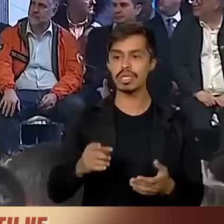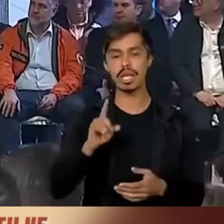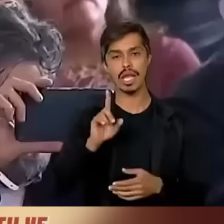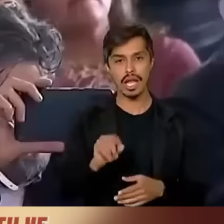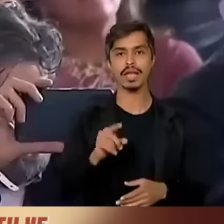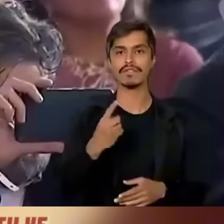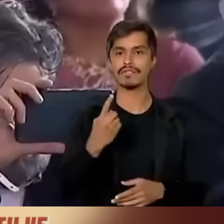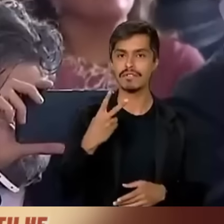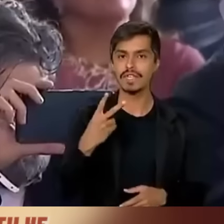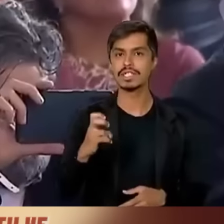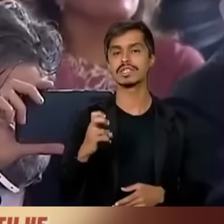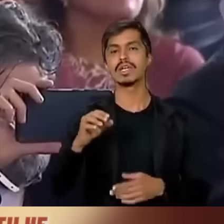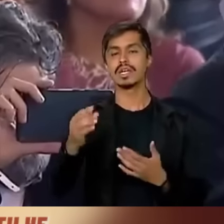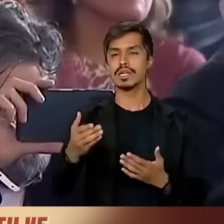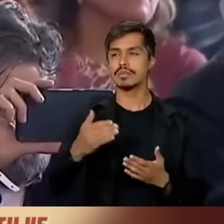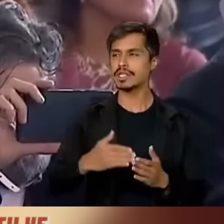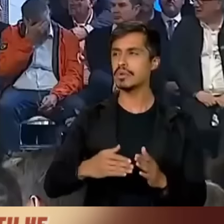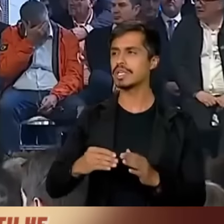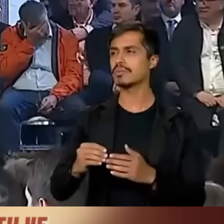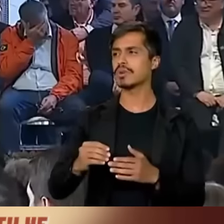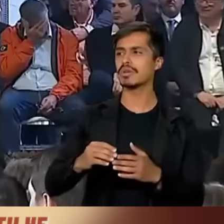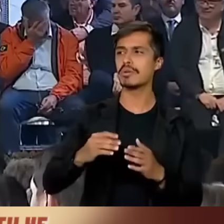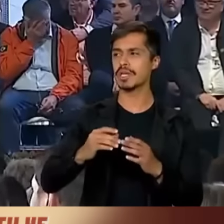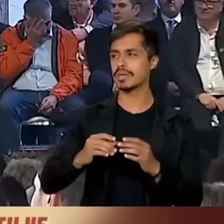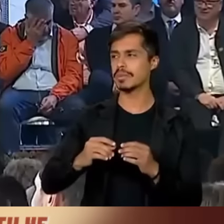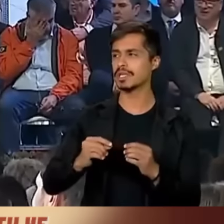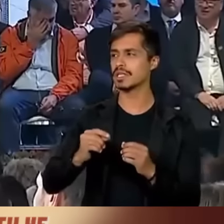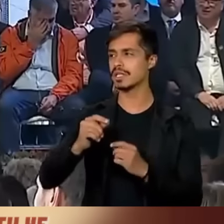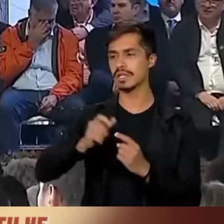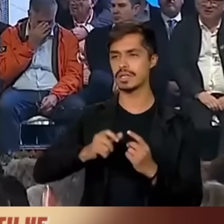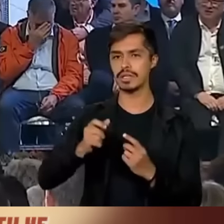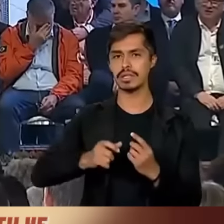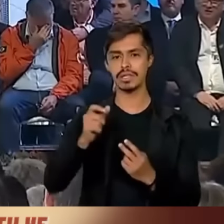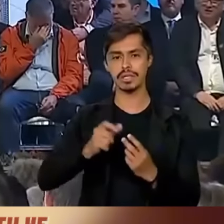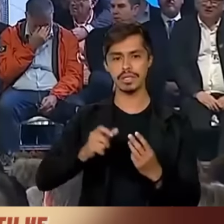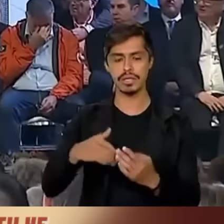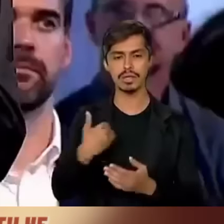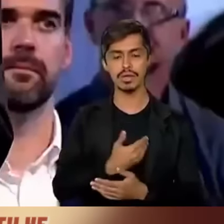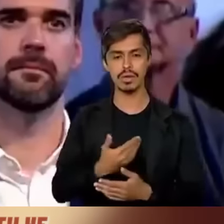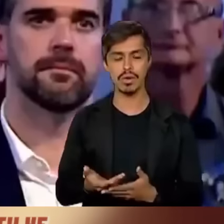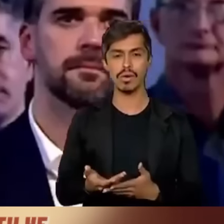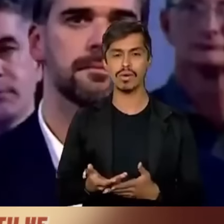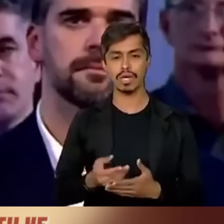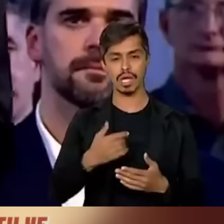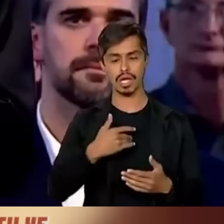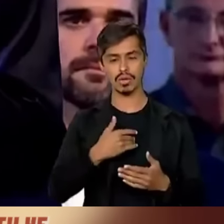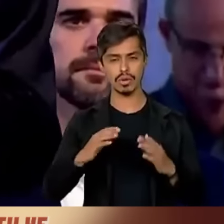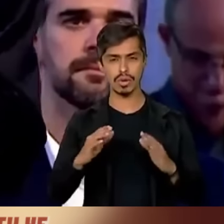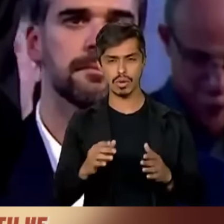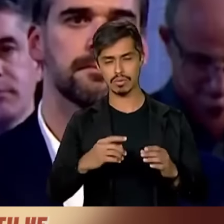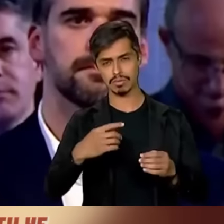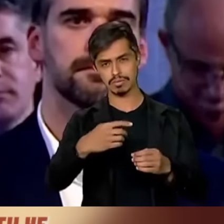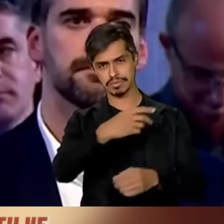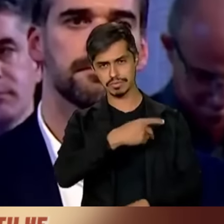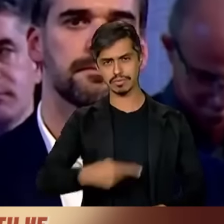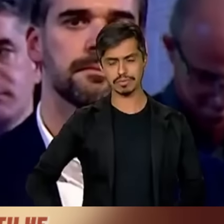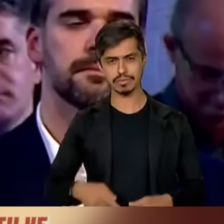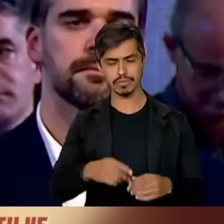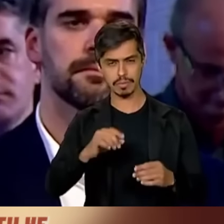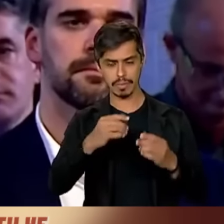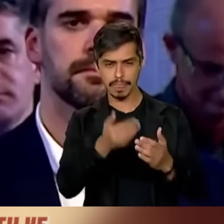espalhados. E é pouco diante da necessidade das pessoas. É pouco. Mas vocês estão lembrados, quando eu deixei a presidência, esse país